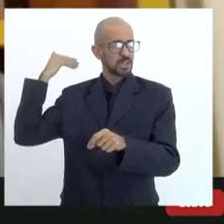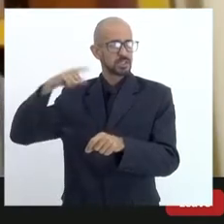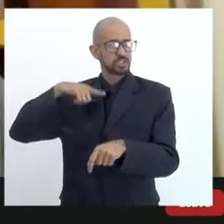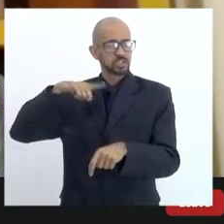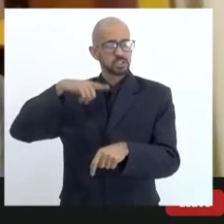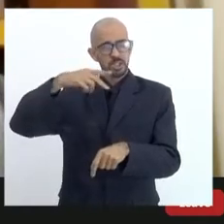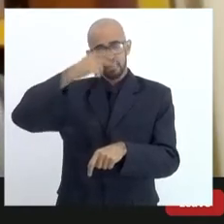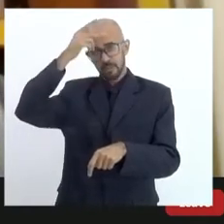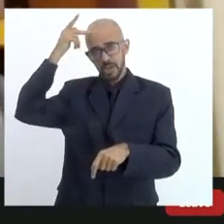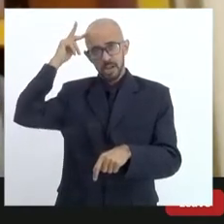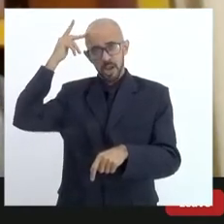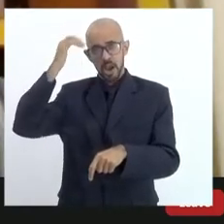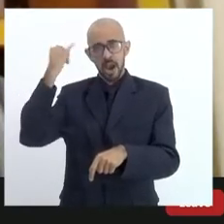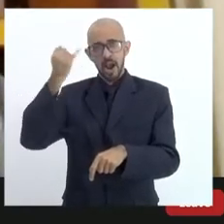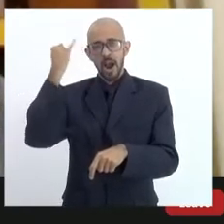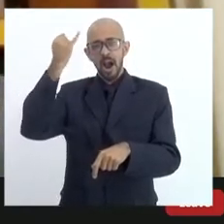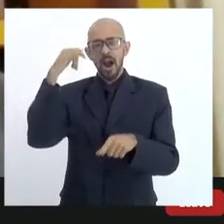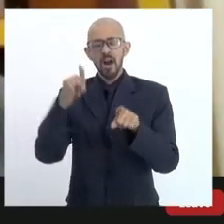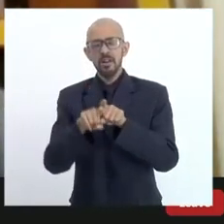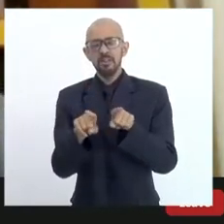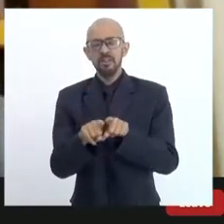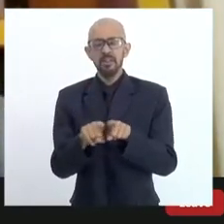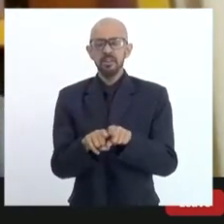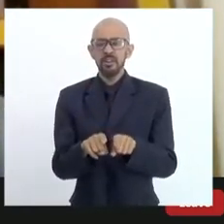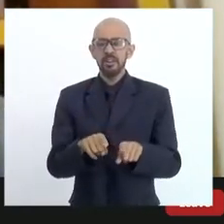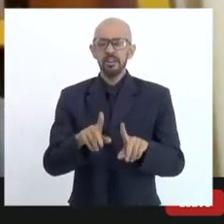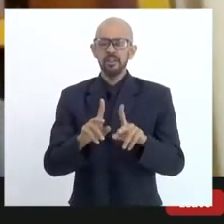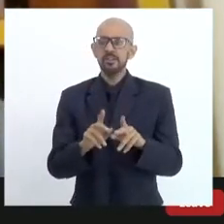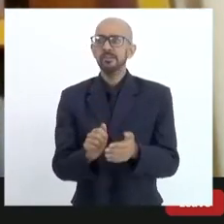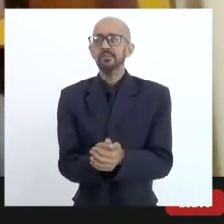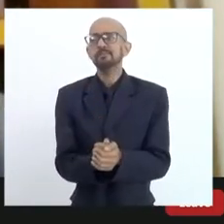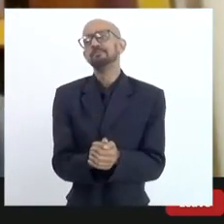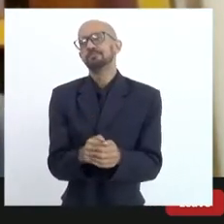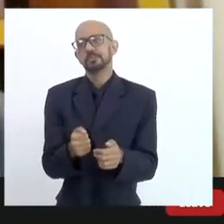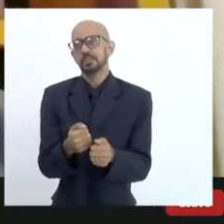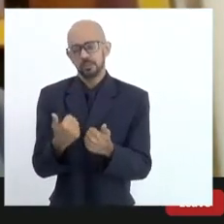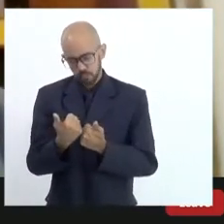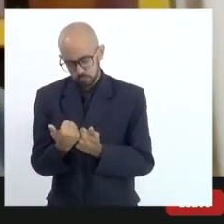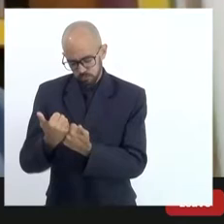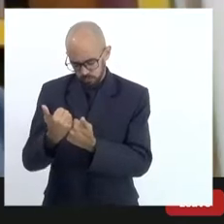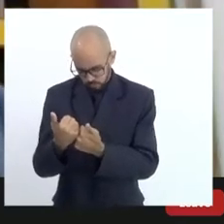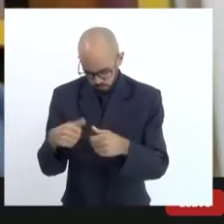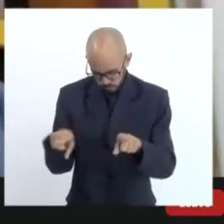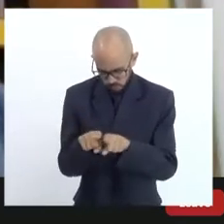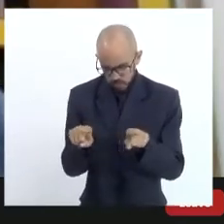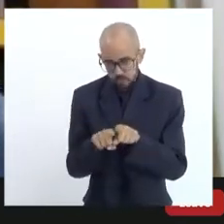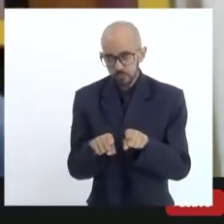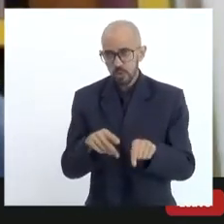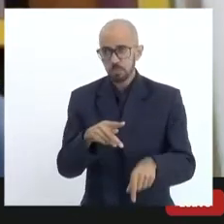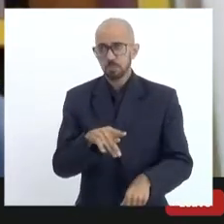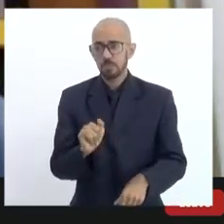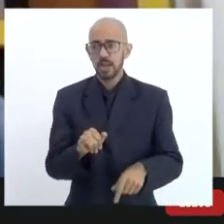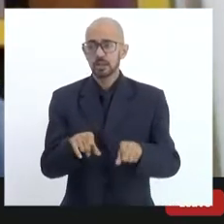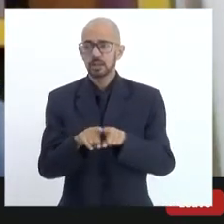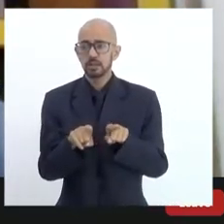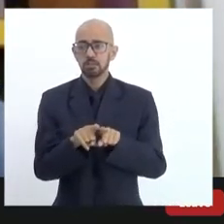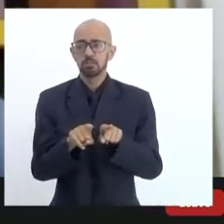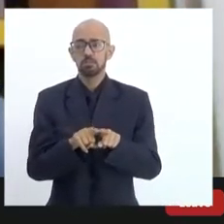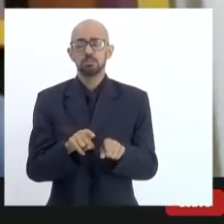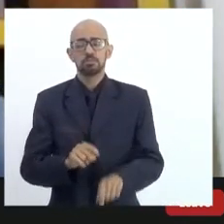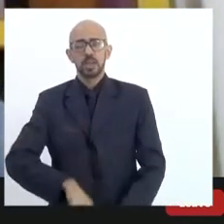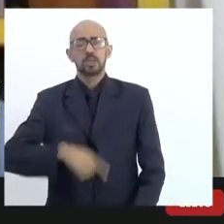como Tata Tancredo e outros que deram uma contribuição aí brilhante. O próprio pai do deputado Atila